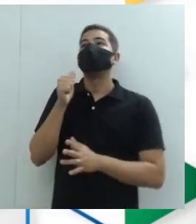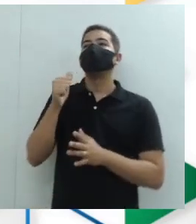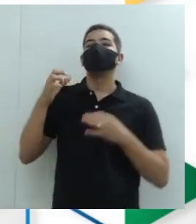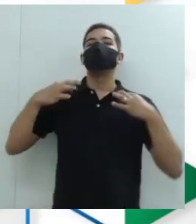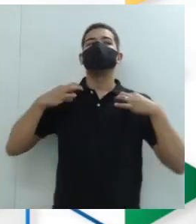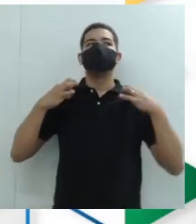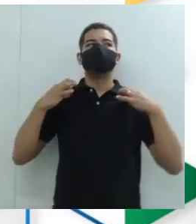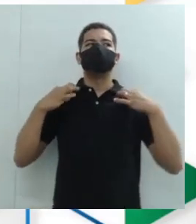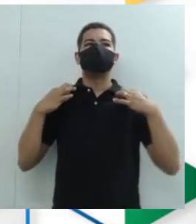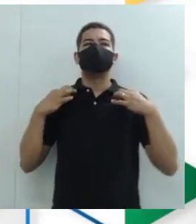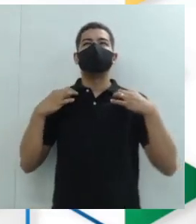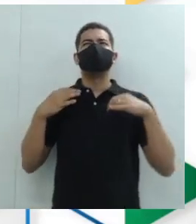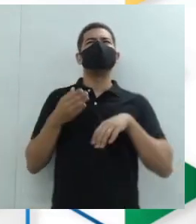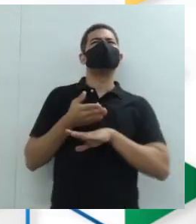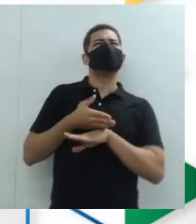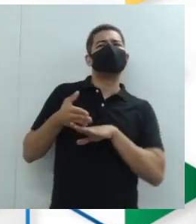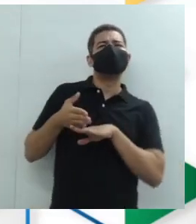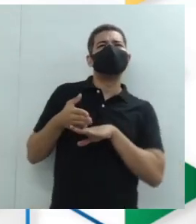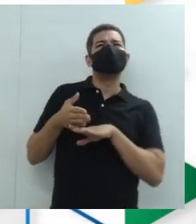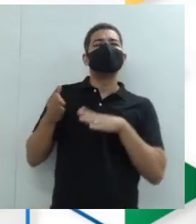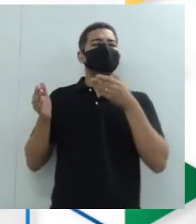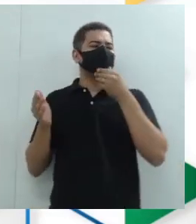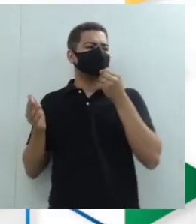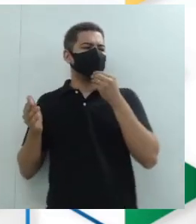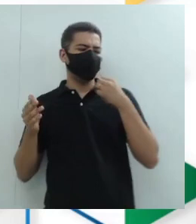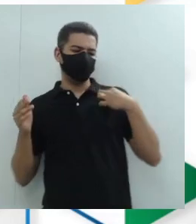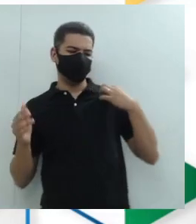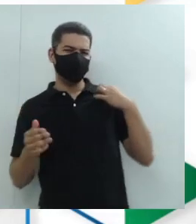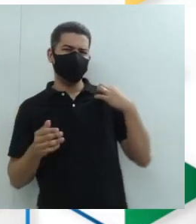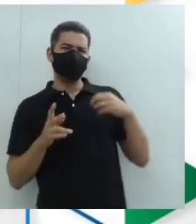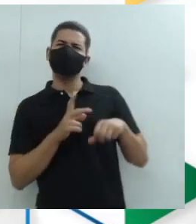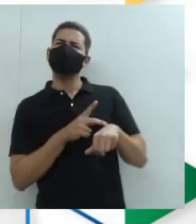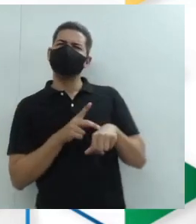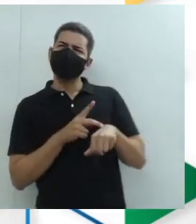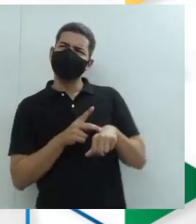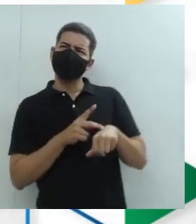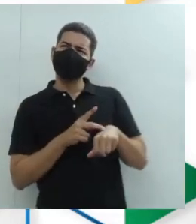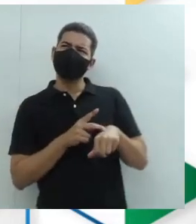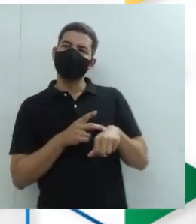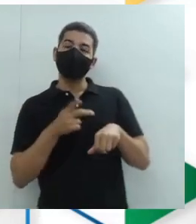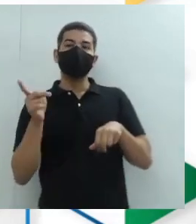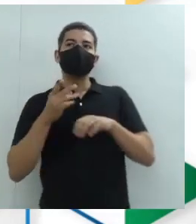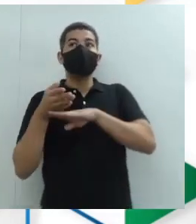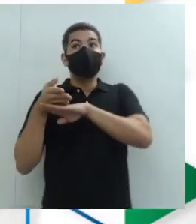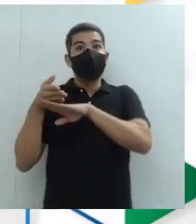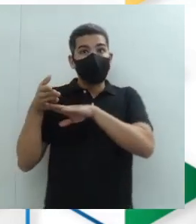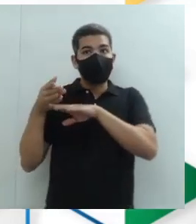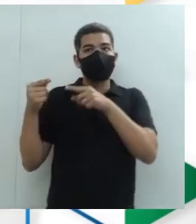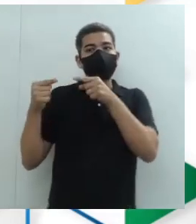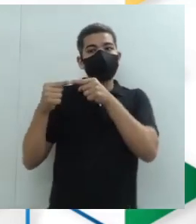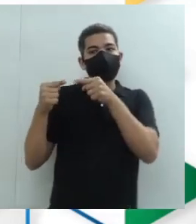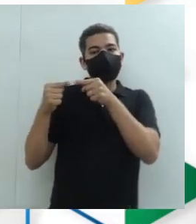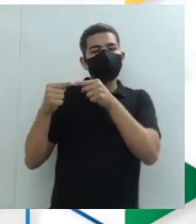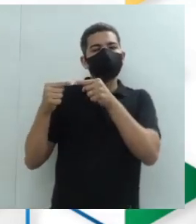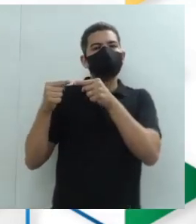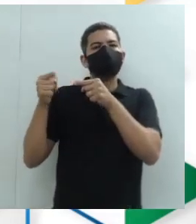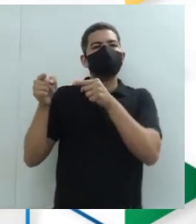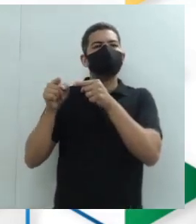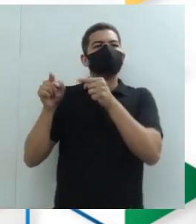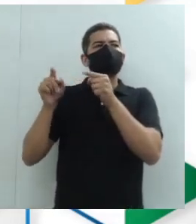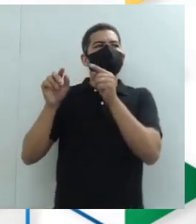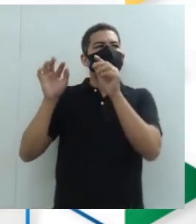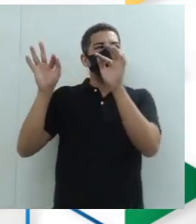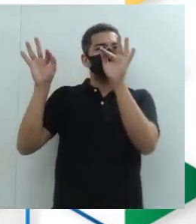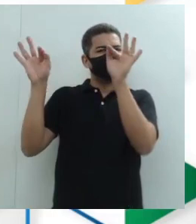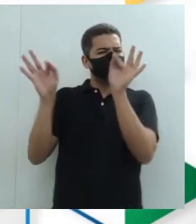ela fazer a associação da cor branca, né? A mãe responde que a cor branca que a noiva veste no dia do